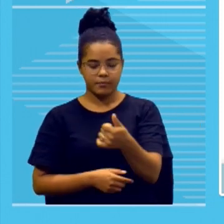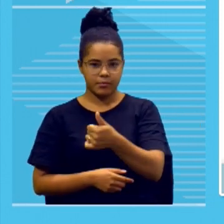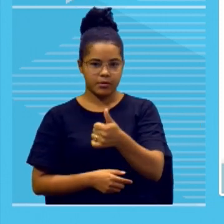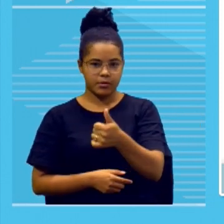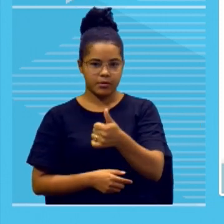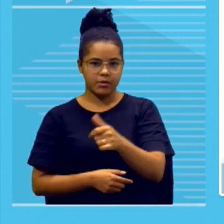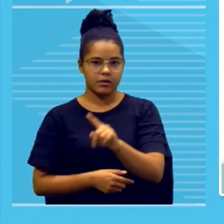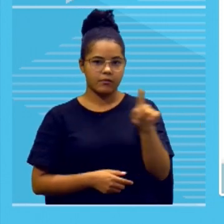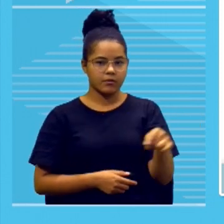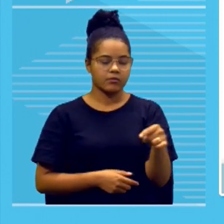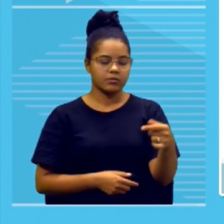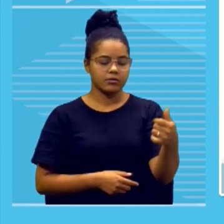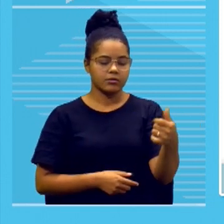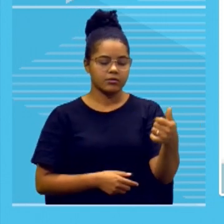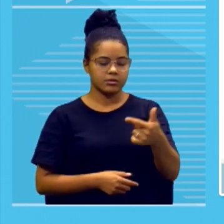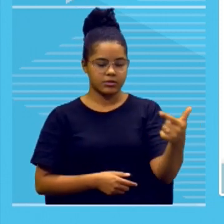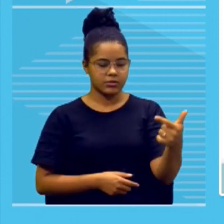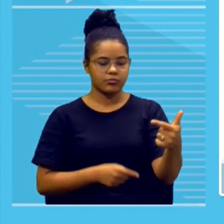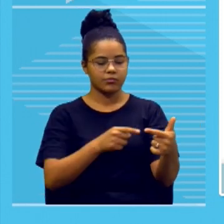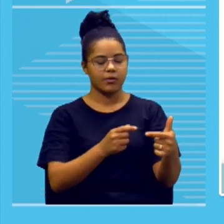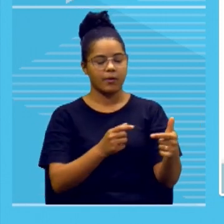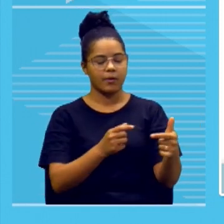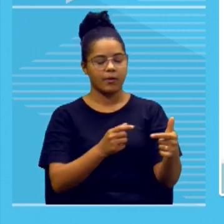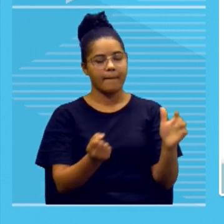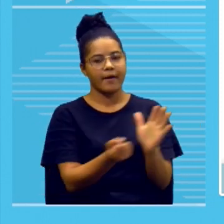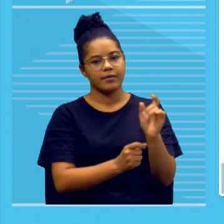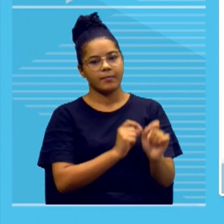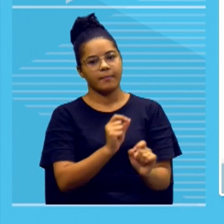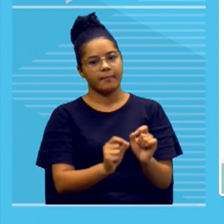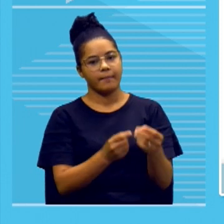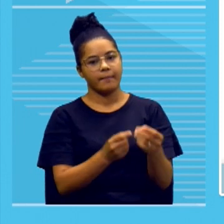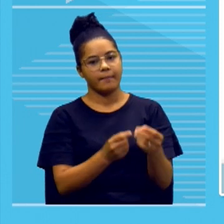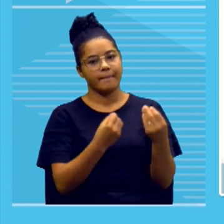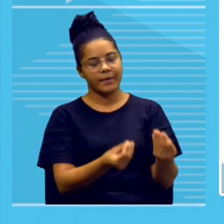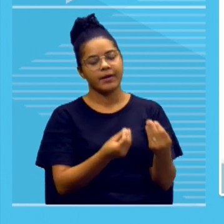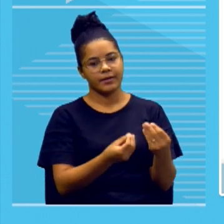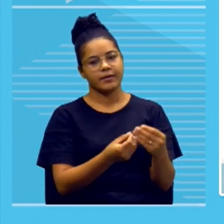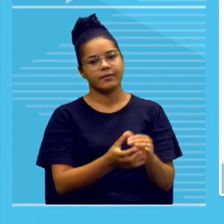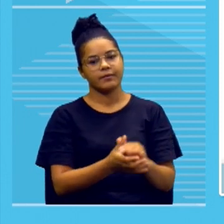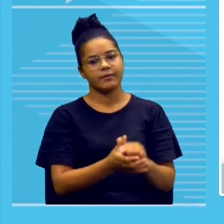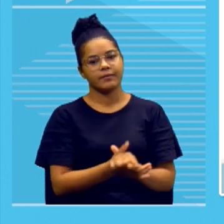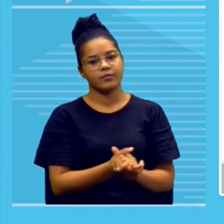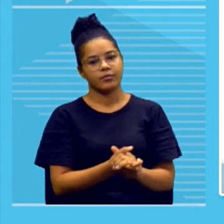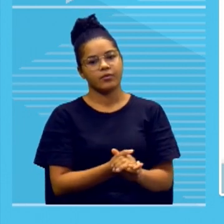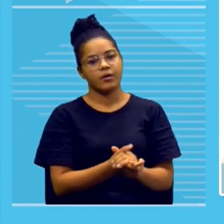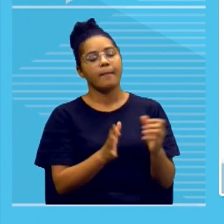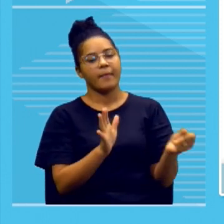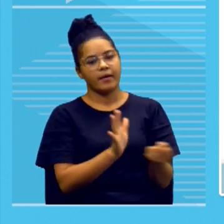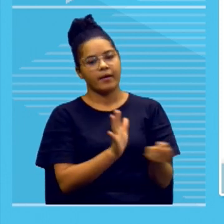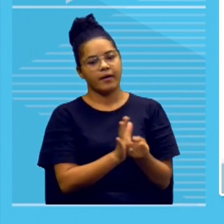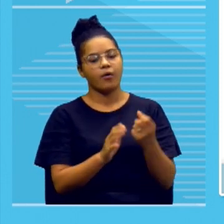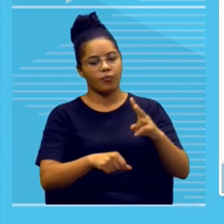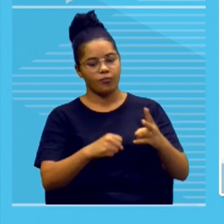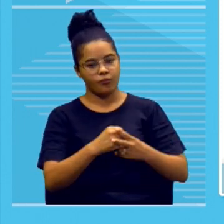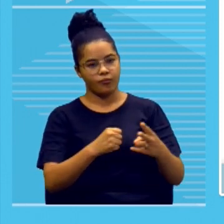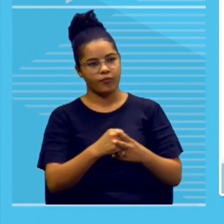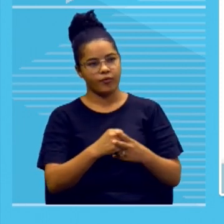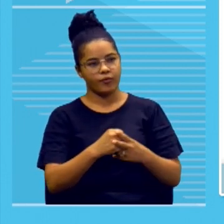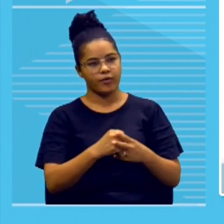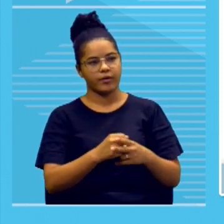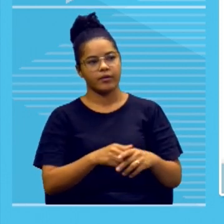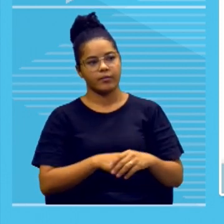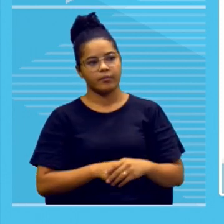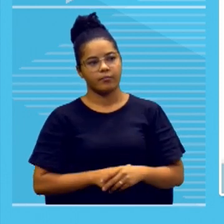foi usado lá no início da frase. O avião foi isolado. E os passageiros